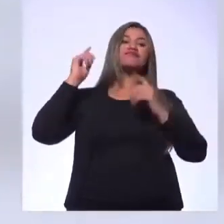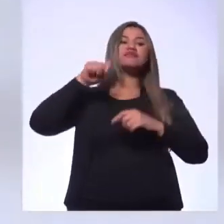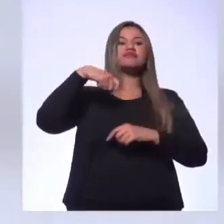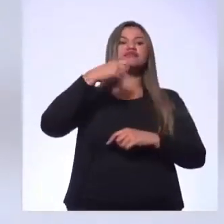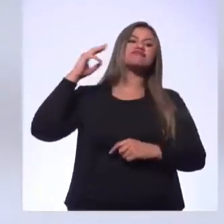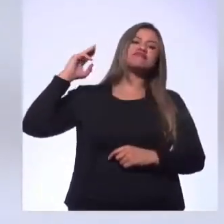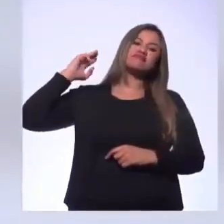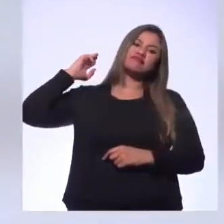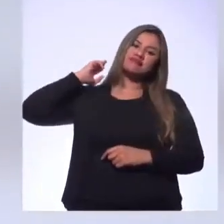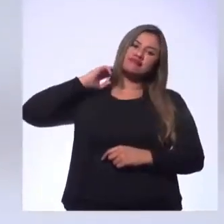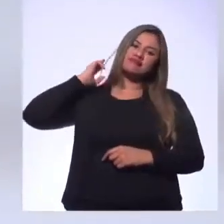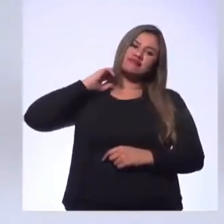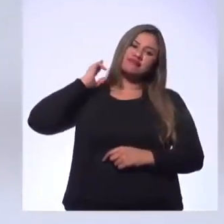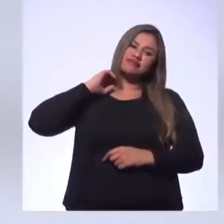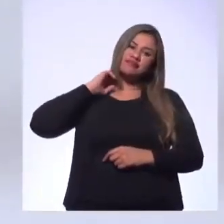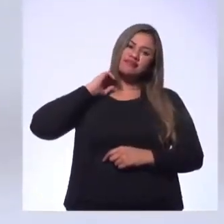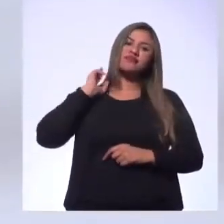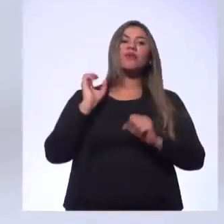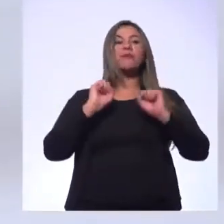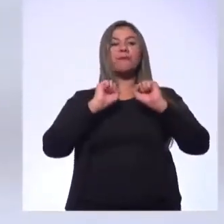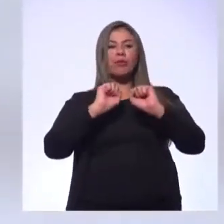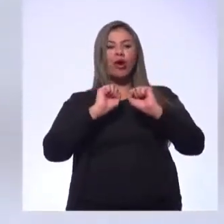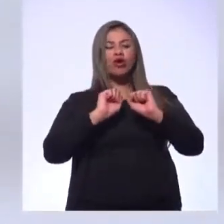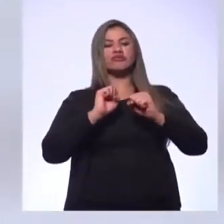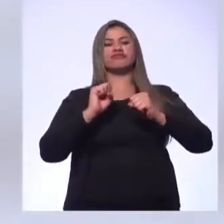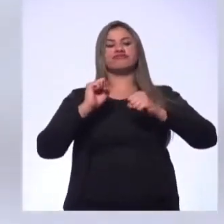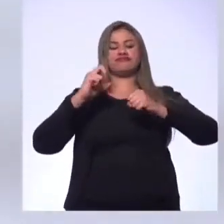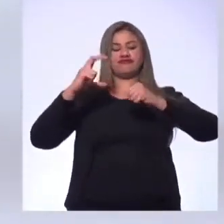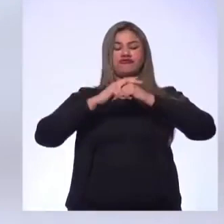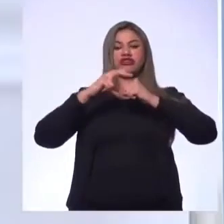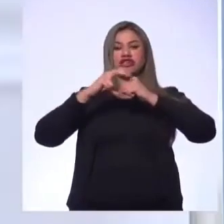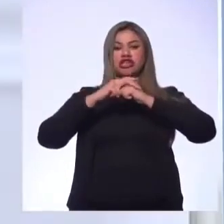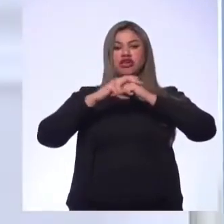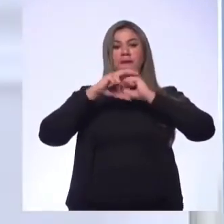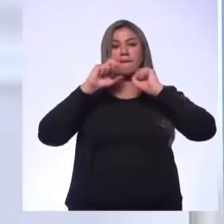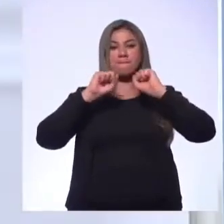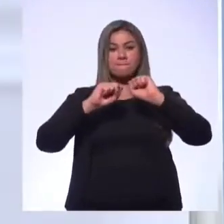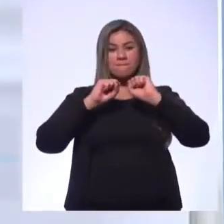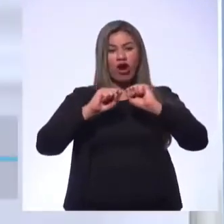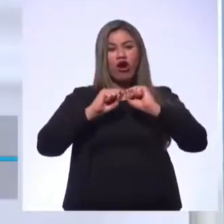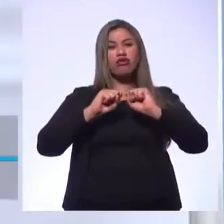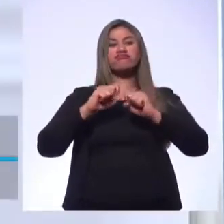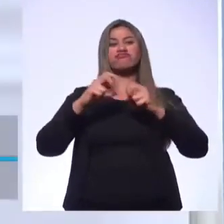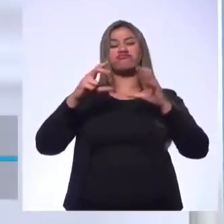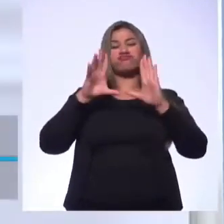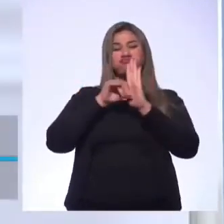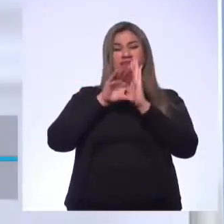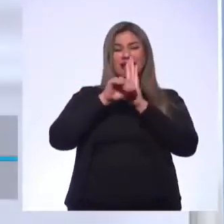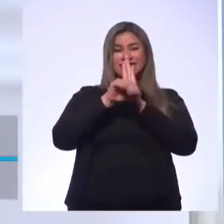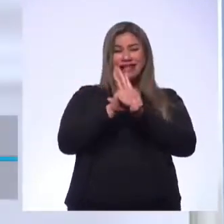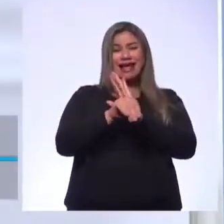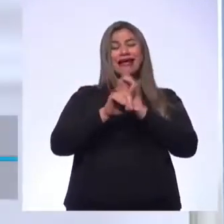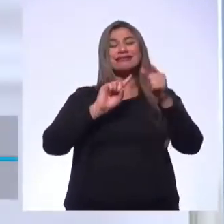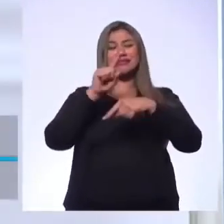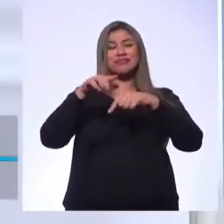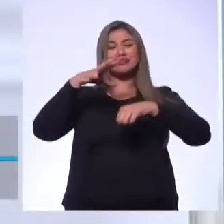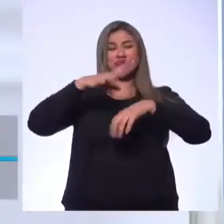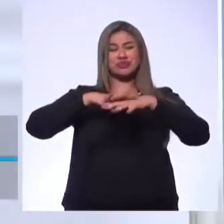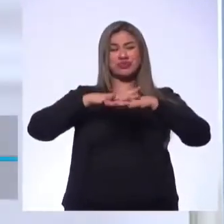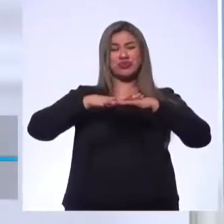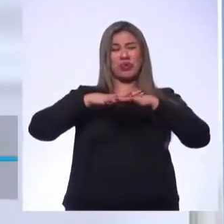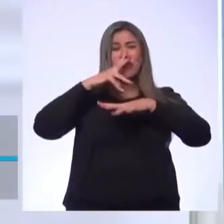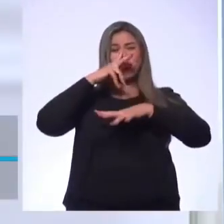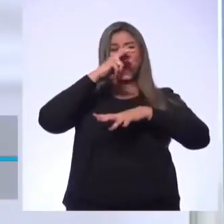por vírus e pode ser causada por bactérias. E pode ter consequências gravíssimas. Então, gente, meningite não se